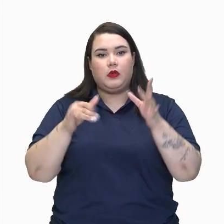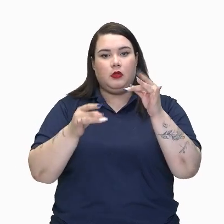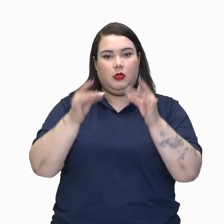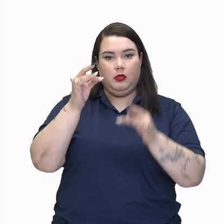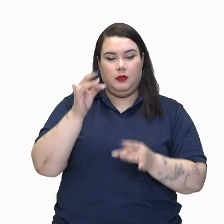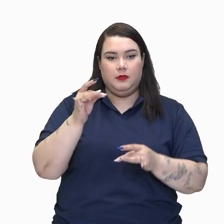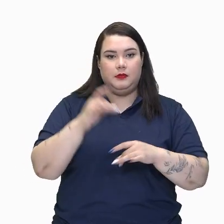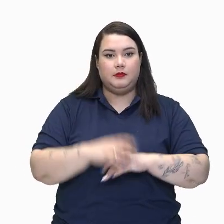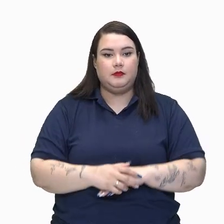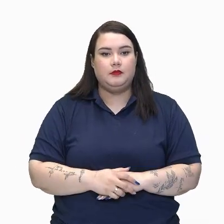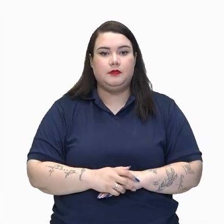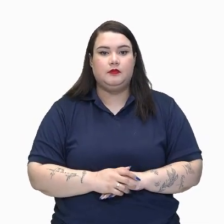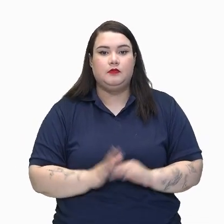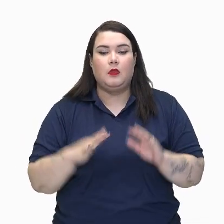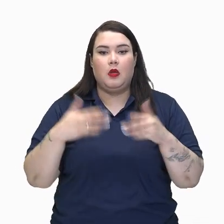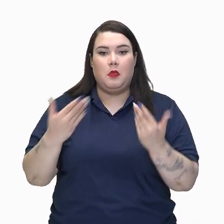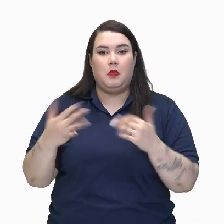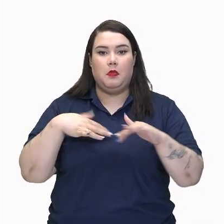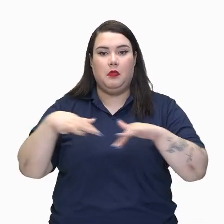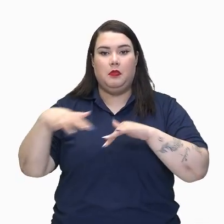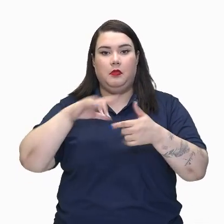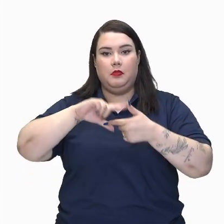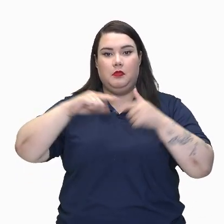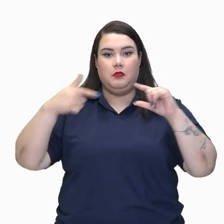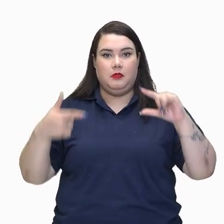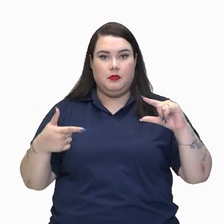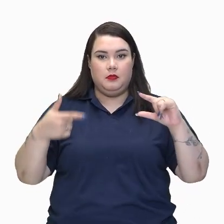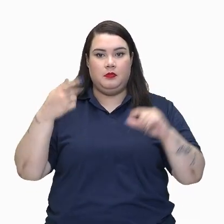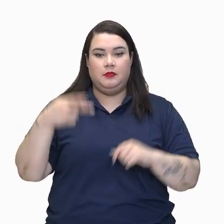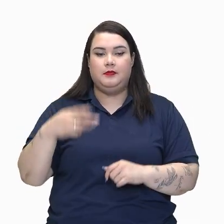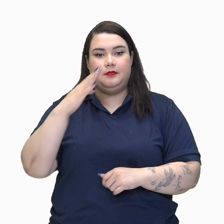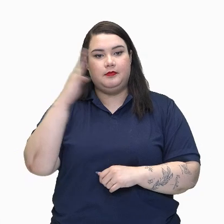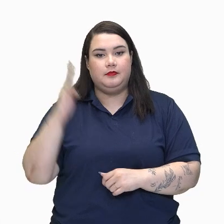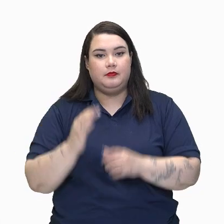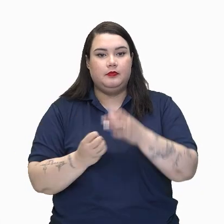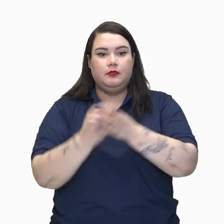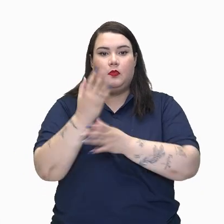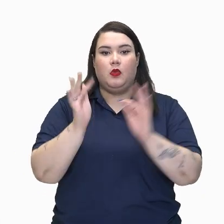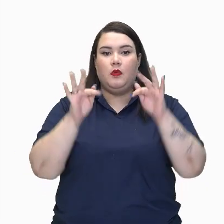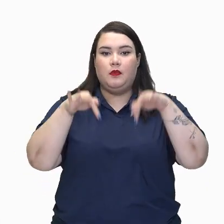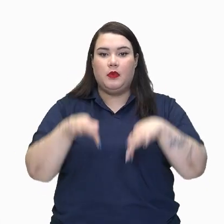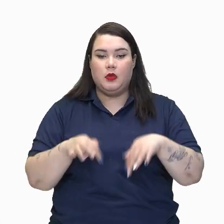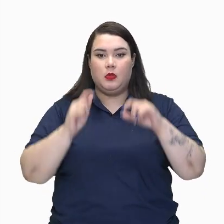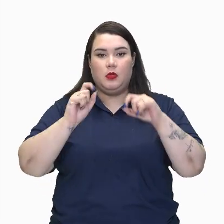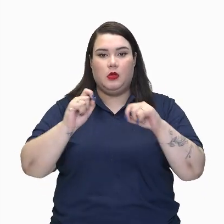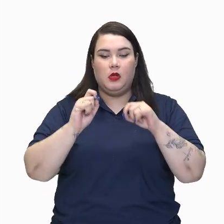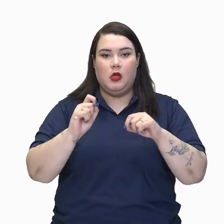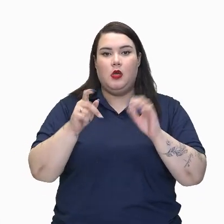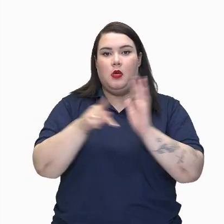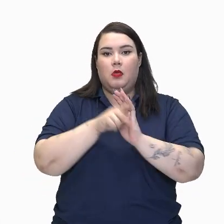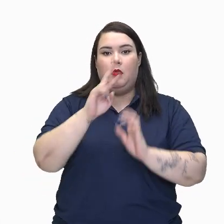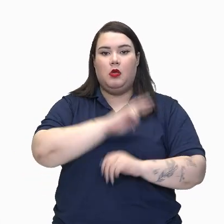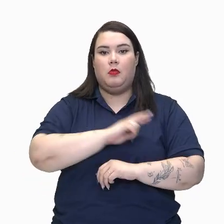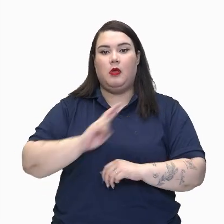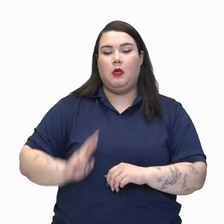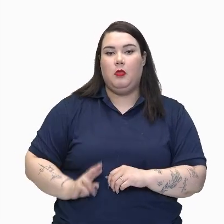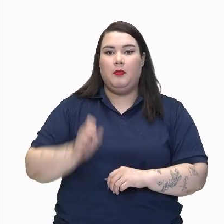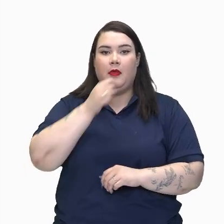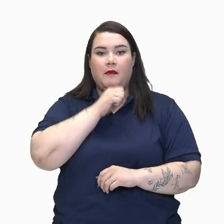pontos. Então, assim, o movimento modernista no Brasil surgiu durante o fim da República Velha e mostrou